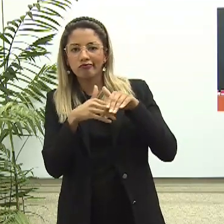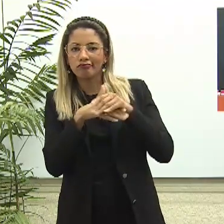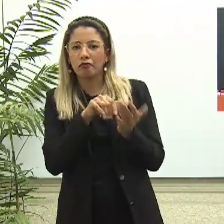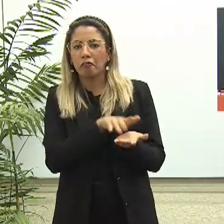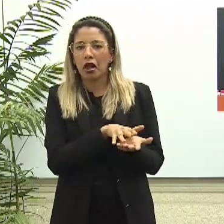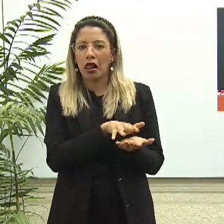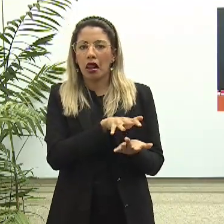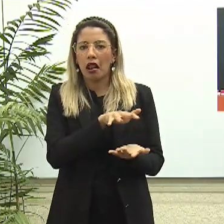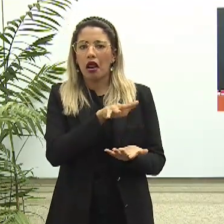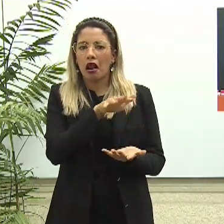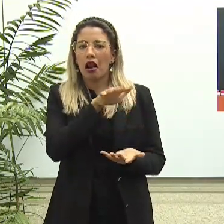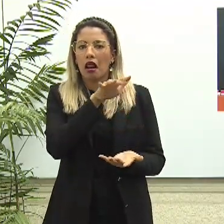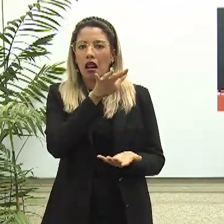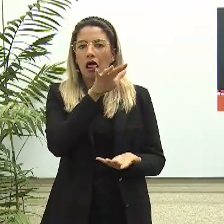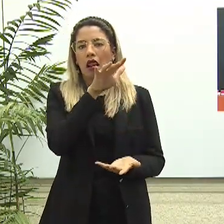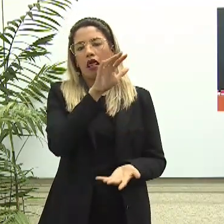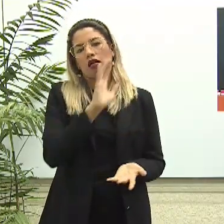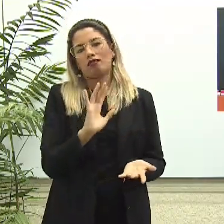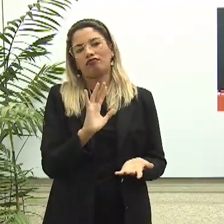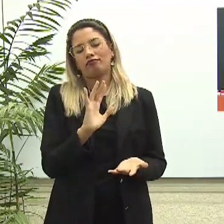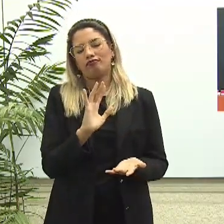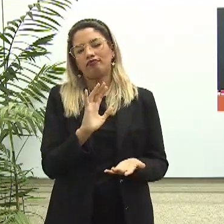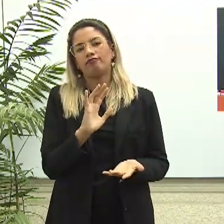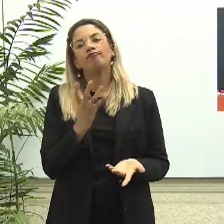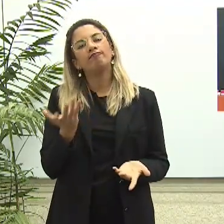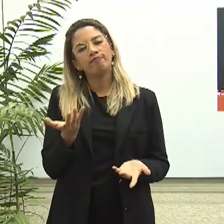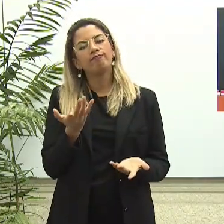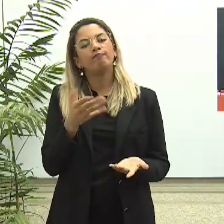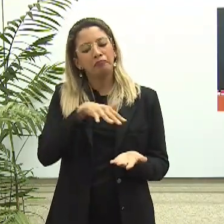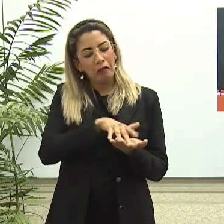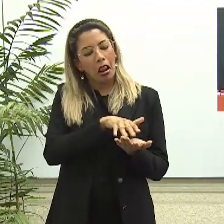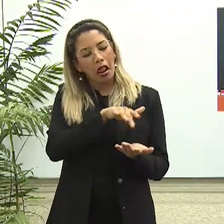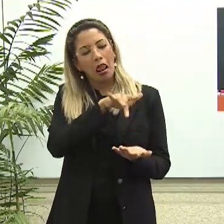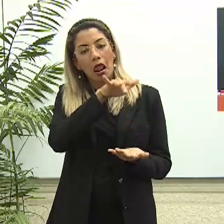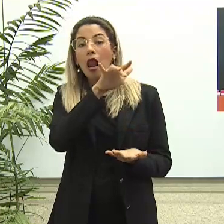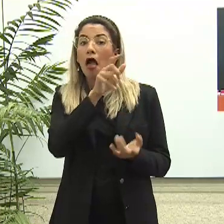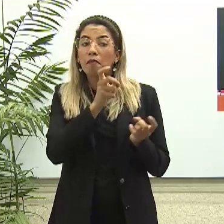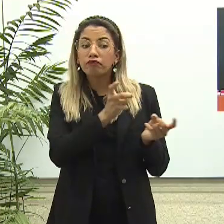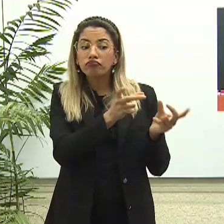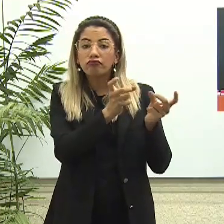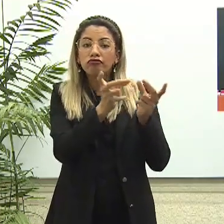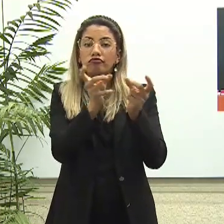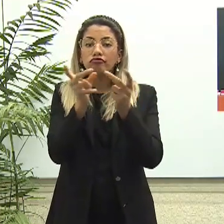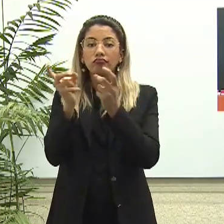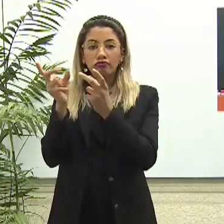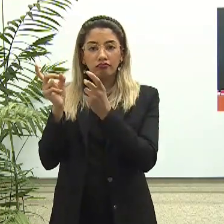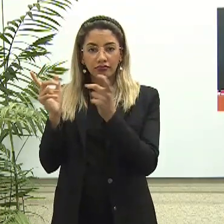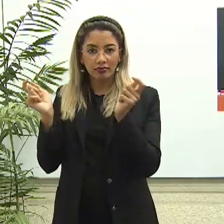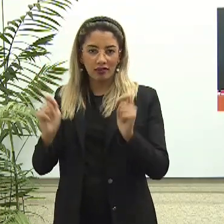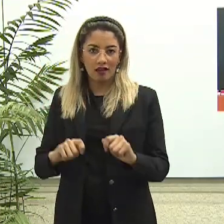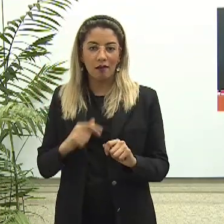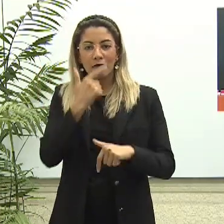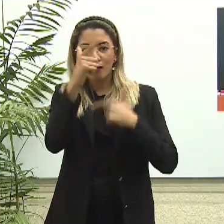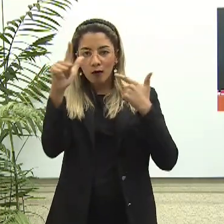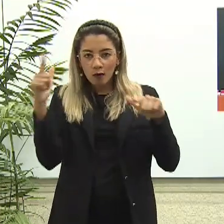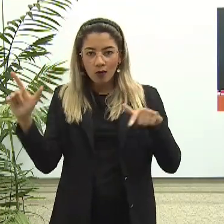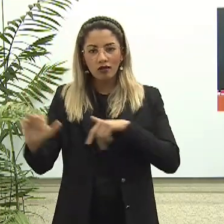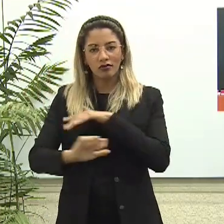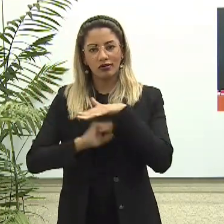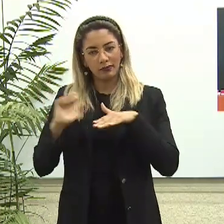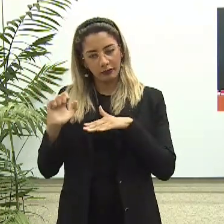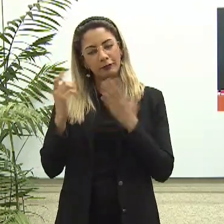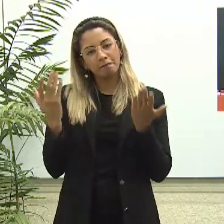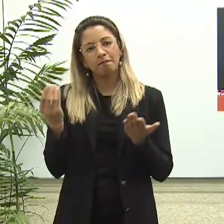vai e assim vai e eles portanto acumulam a possibilidade